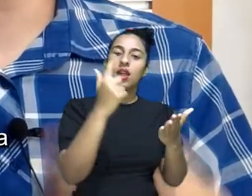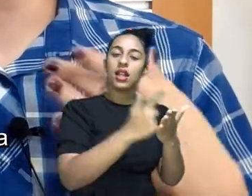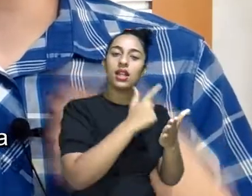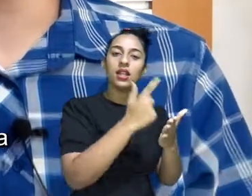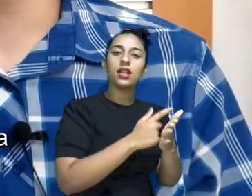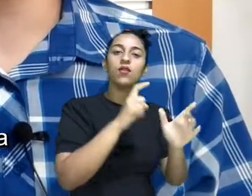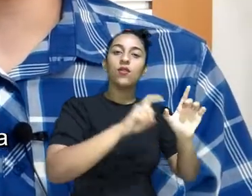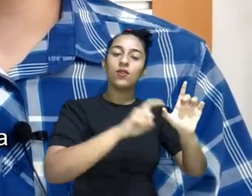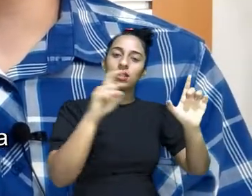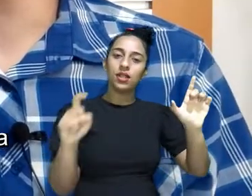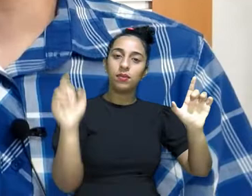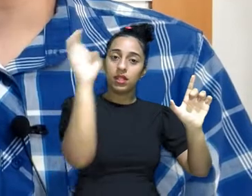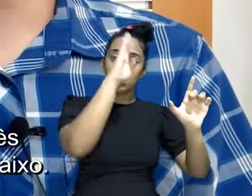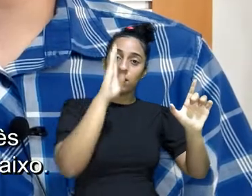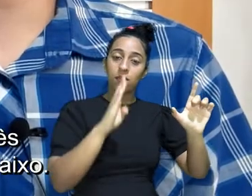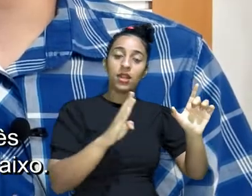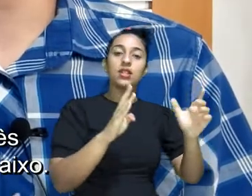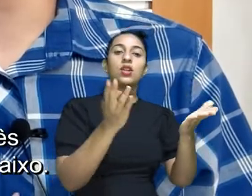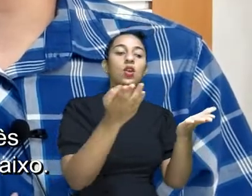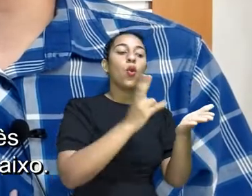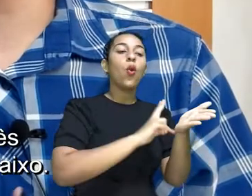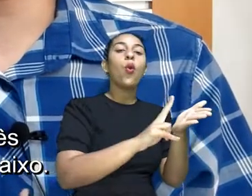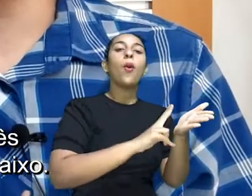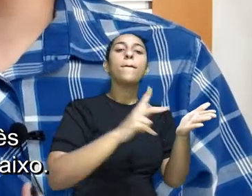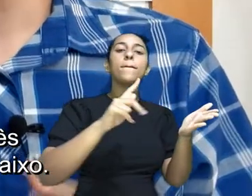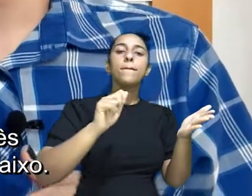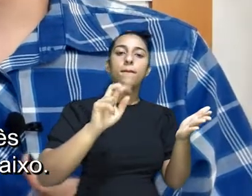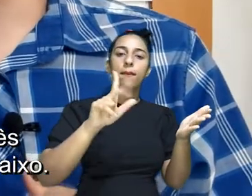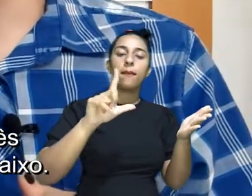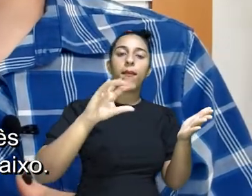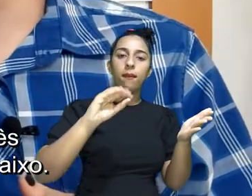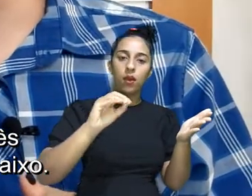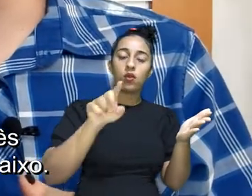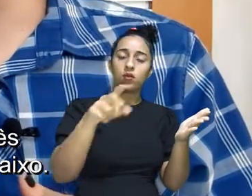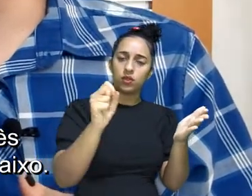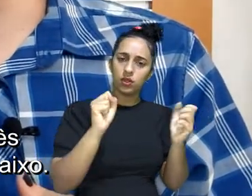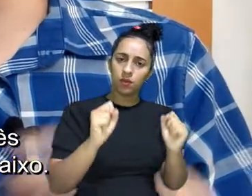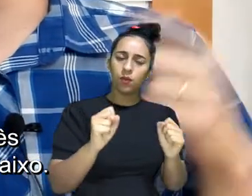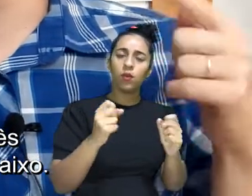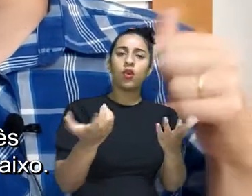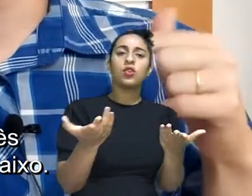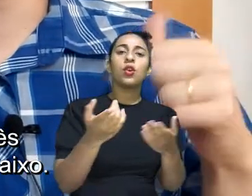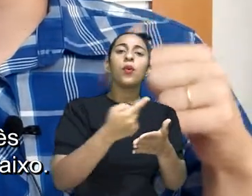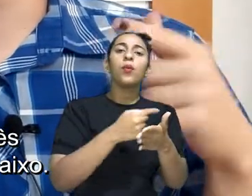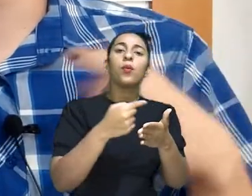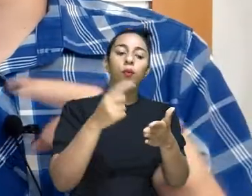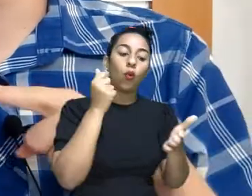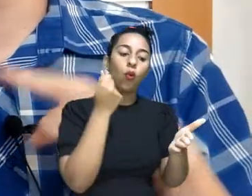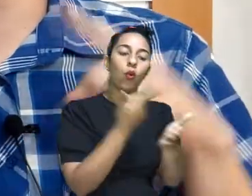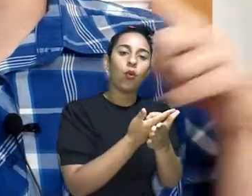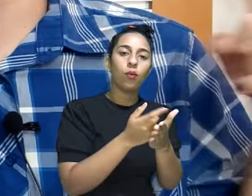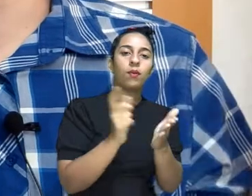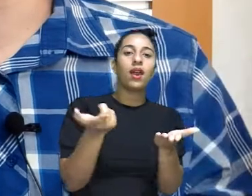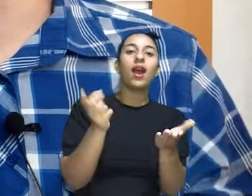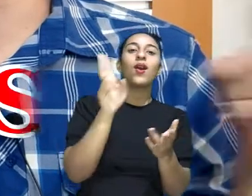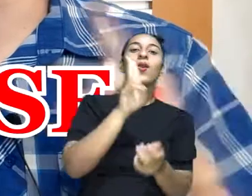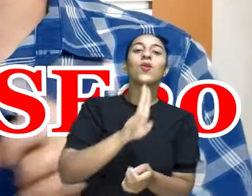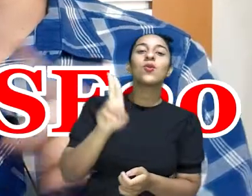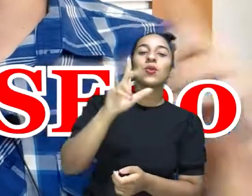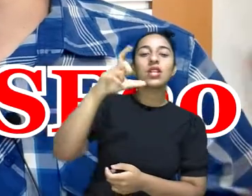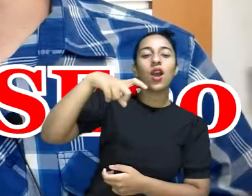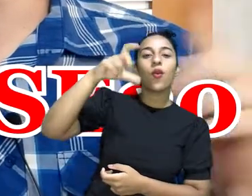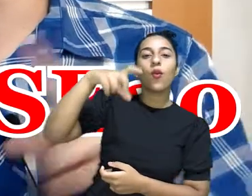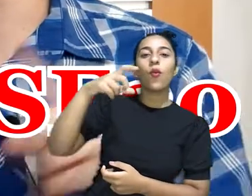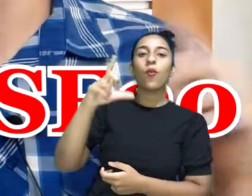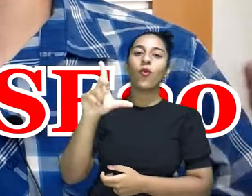referência o livro Independência do Brasil o professor Paulo pimenta que vocês podem encontrar para compra aqui embaixo se vocês usarem o nosso